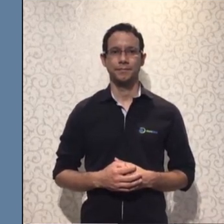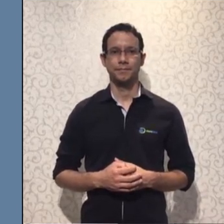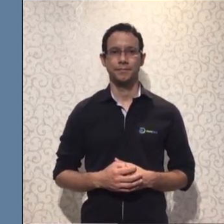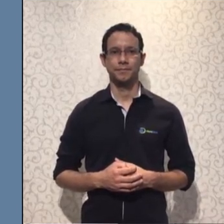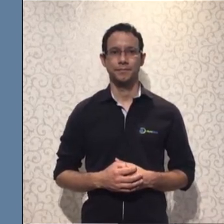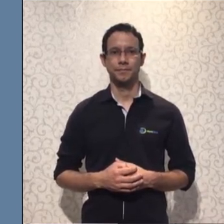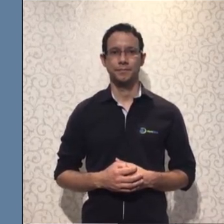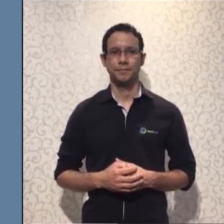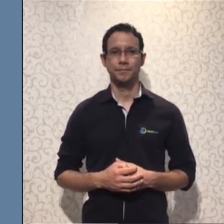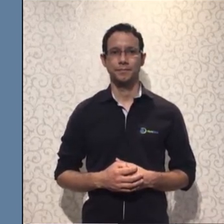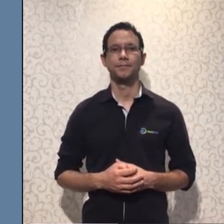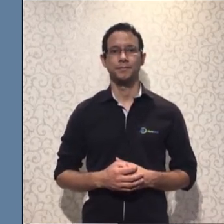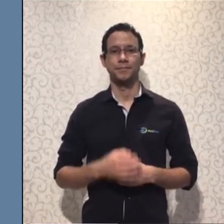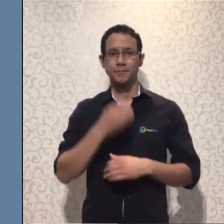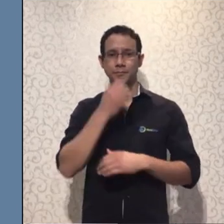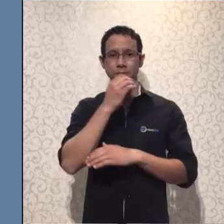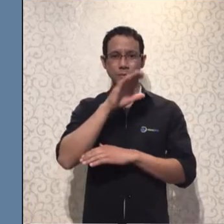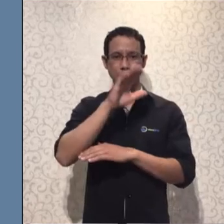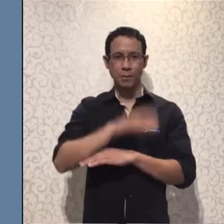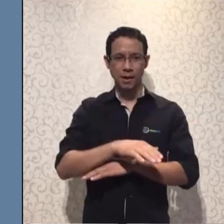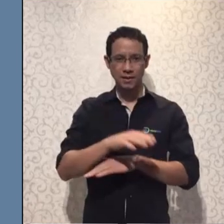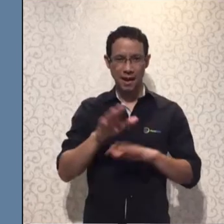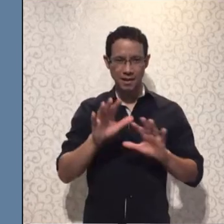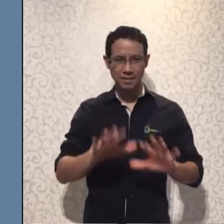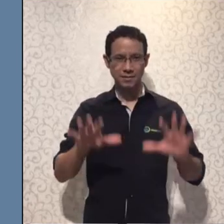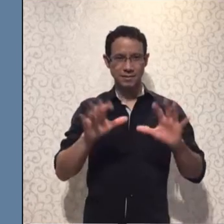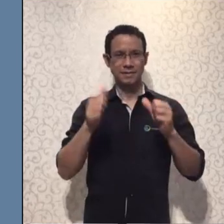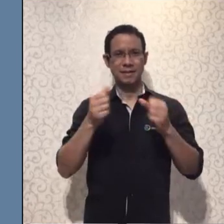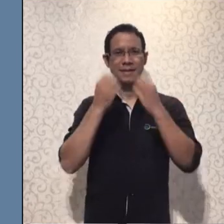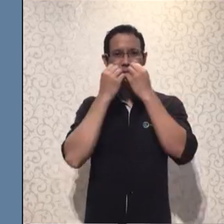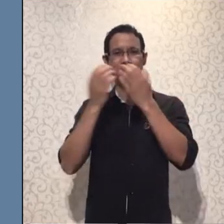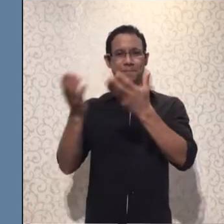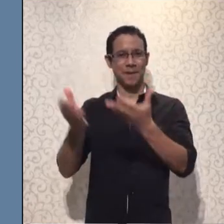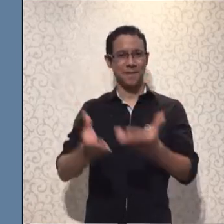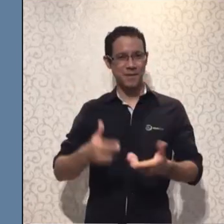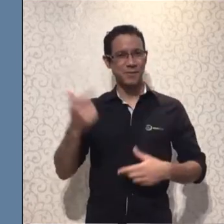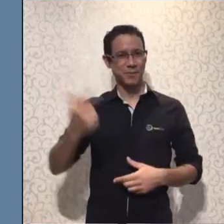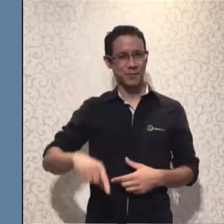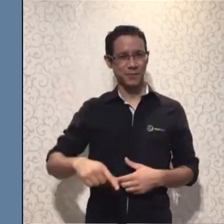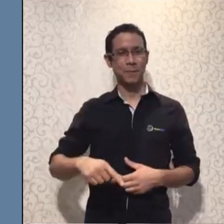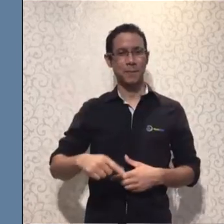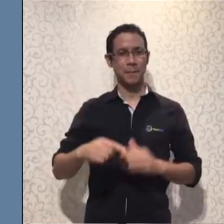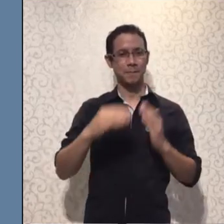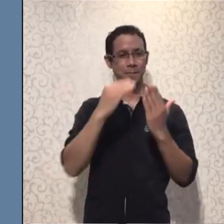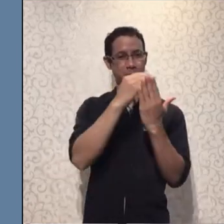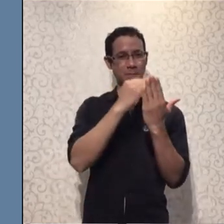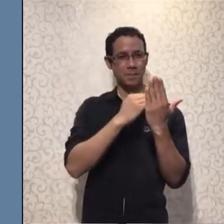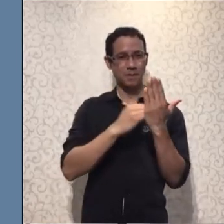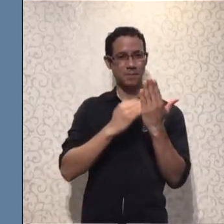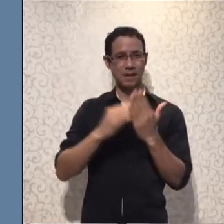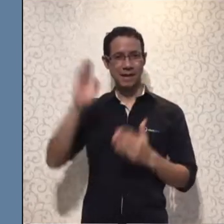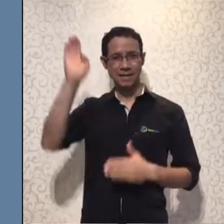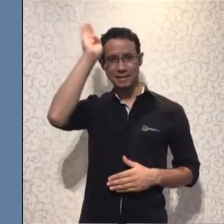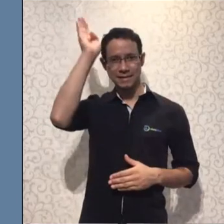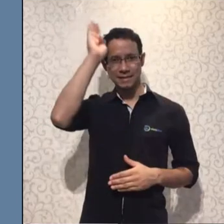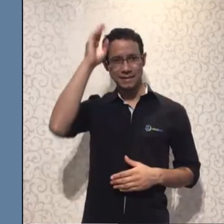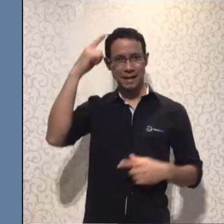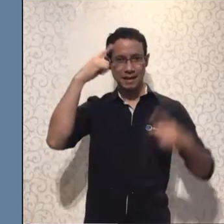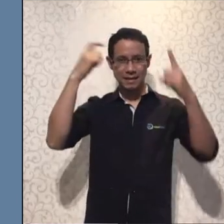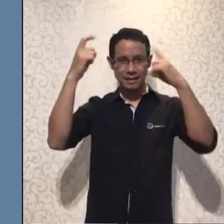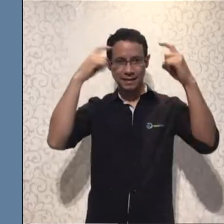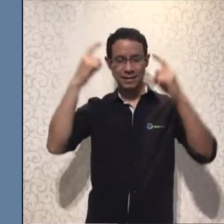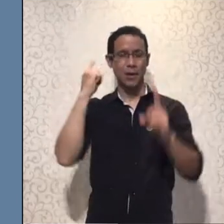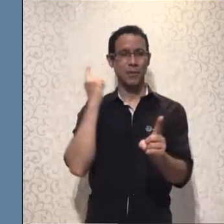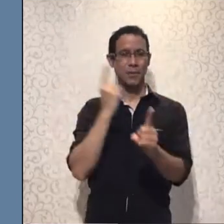Boa tarde a todas e todos. Sejam muito bem-vindos a mais uma programação do Sesc Ideias, encontros virtuais com o objetivo de